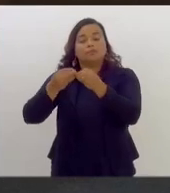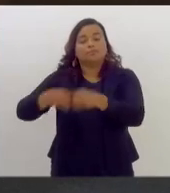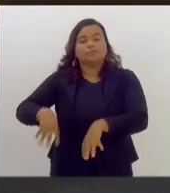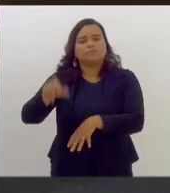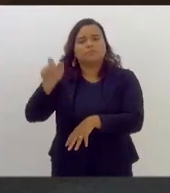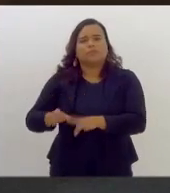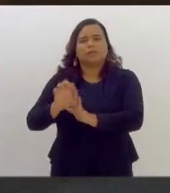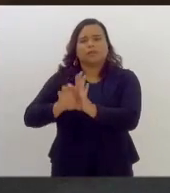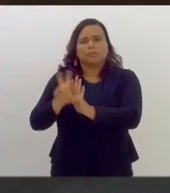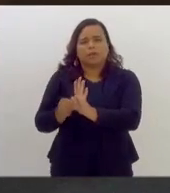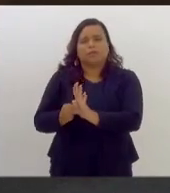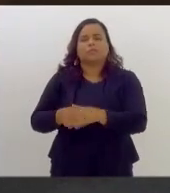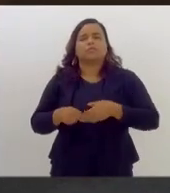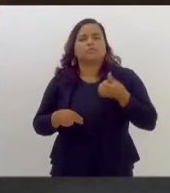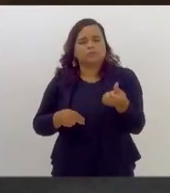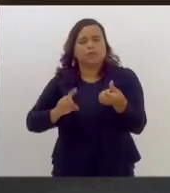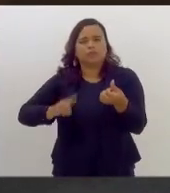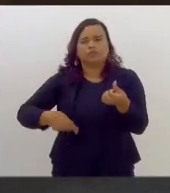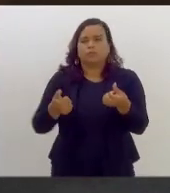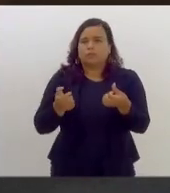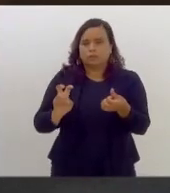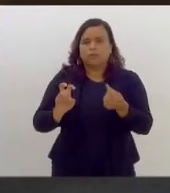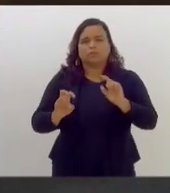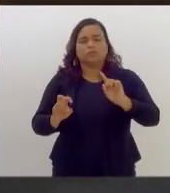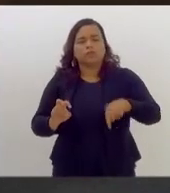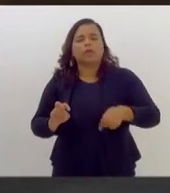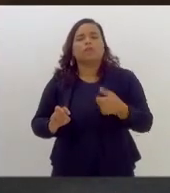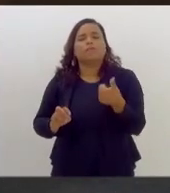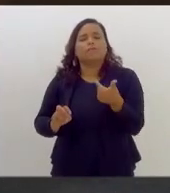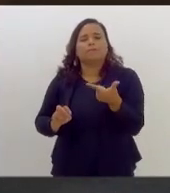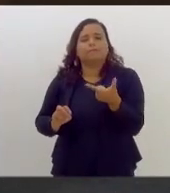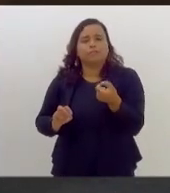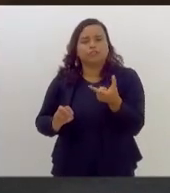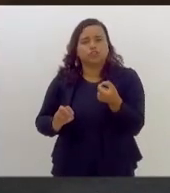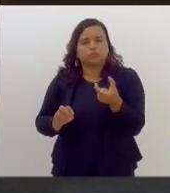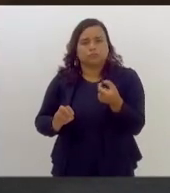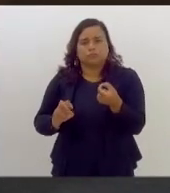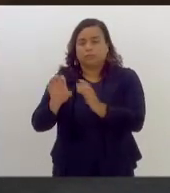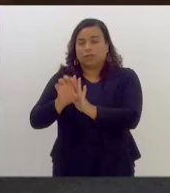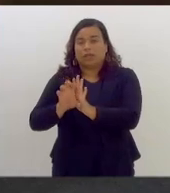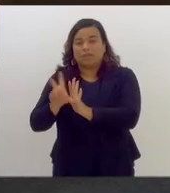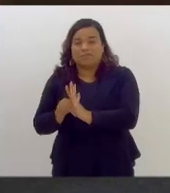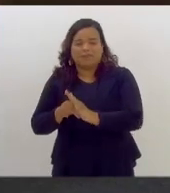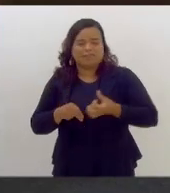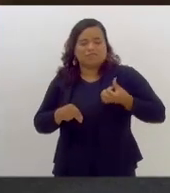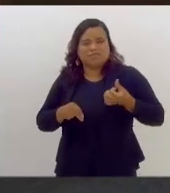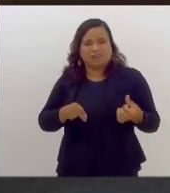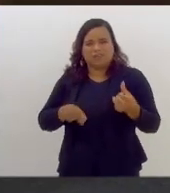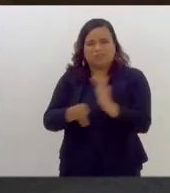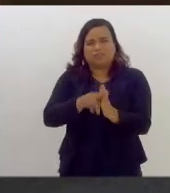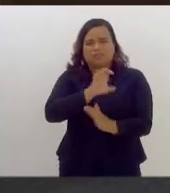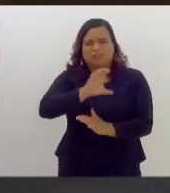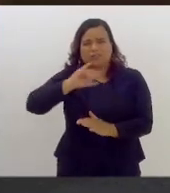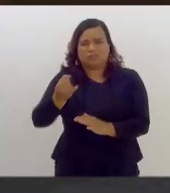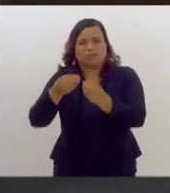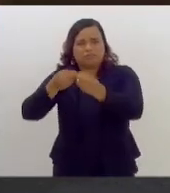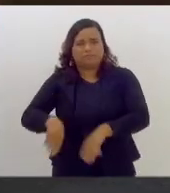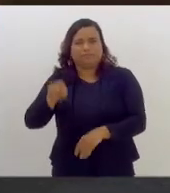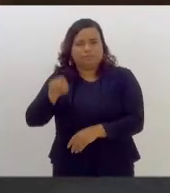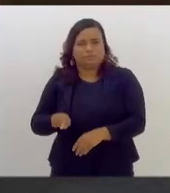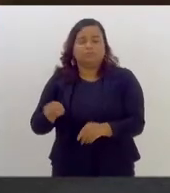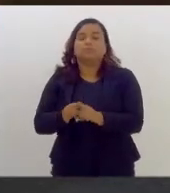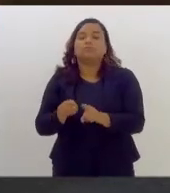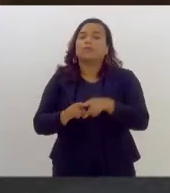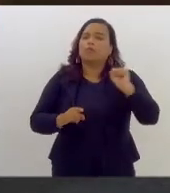números 6, 15 e 20 pela emenda número 6 da CCJ. E